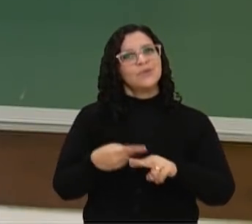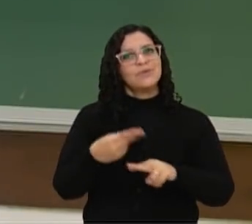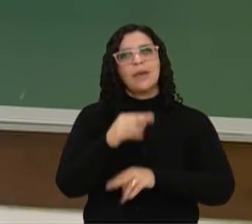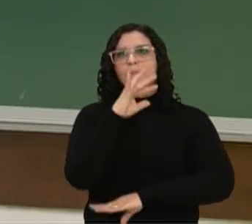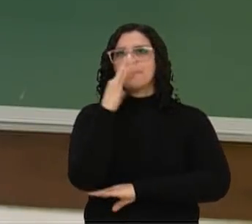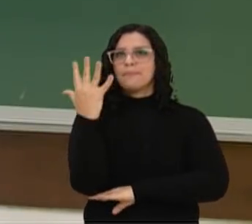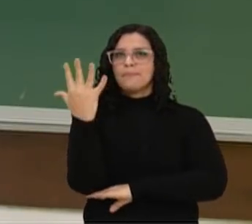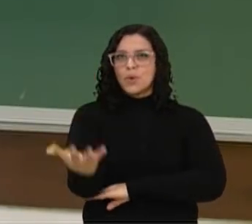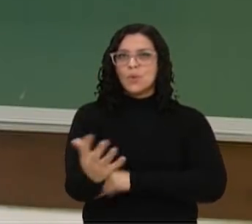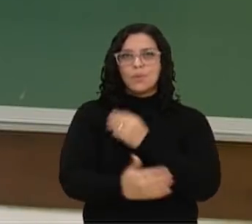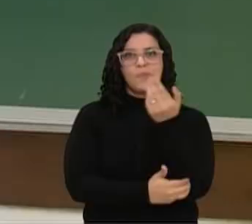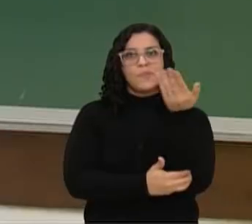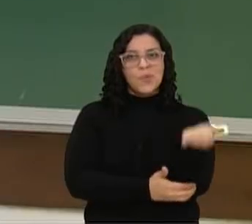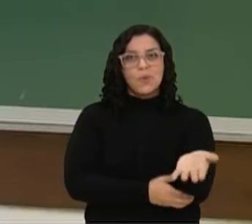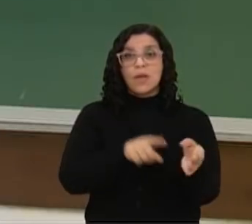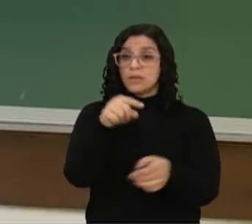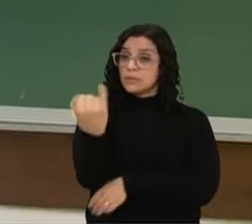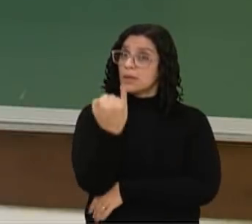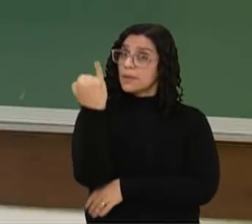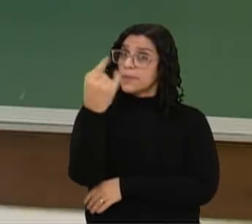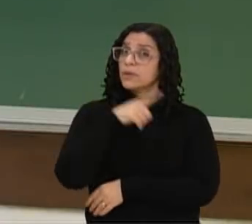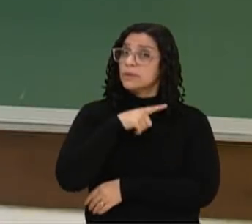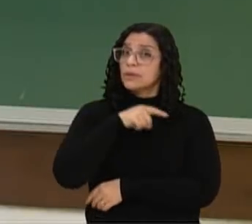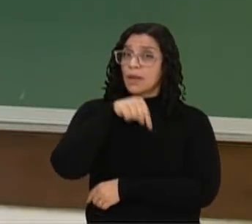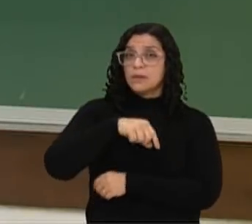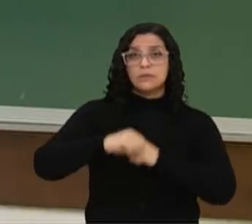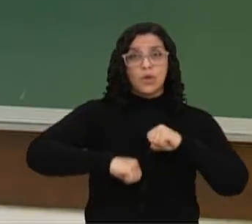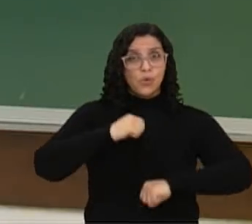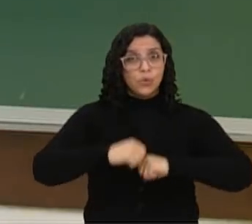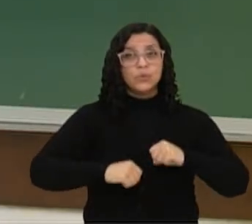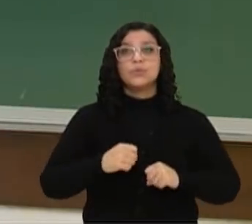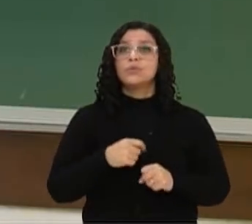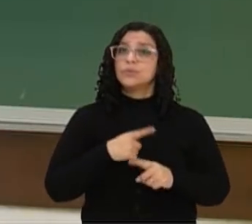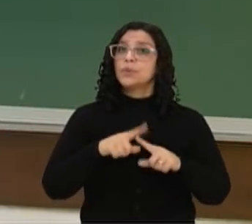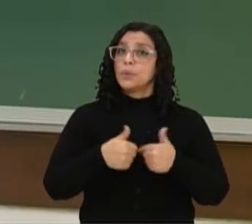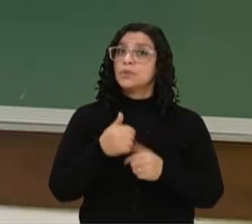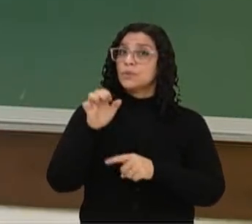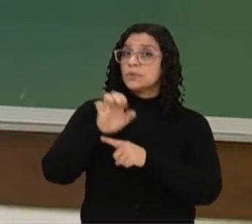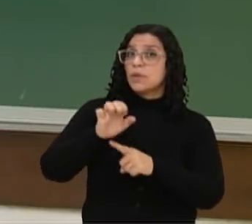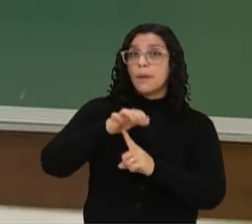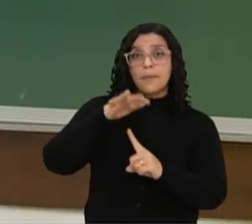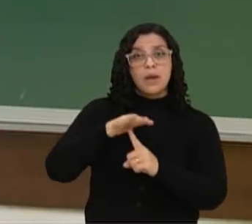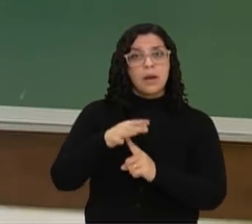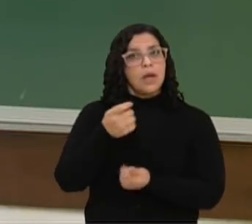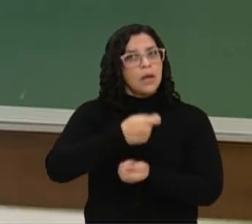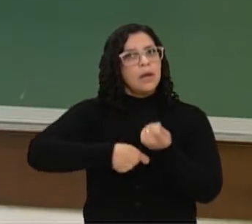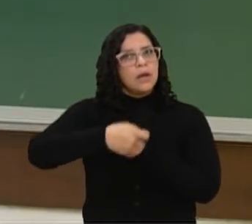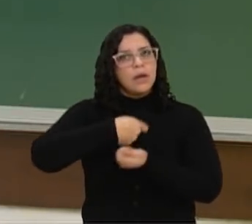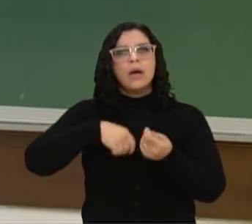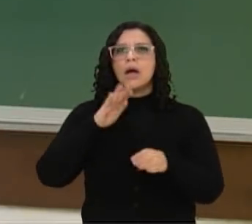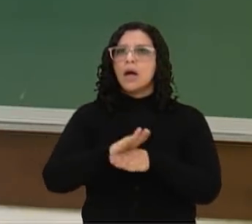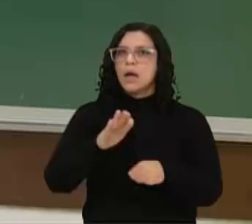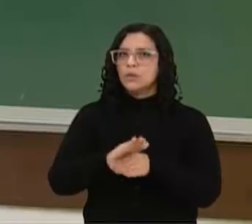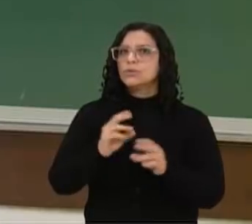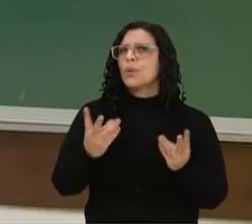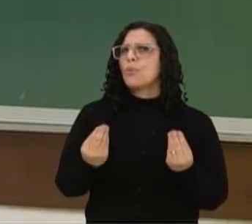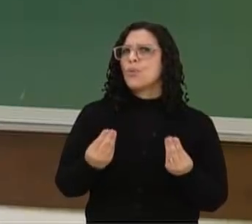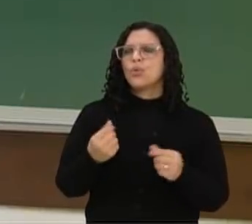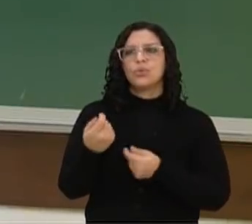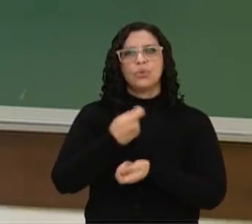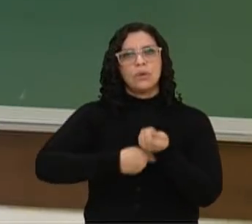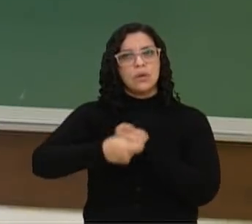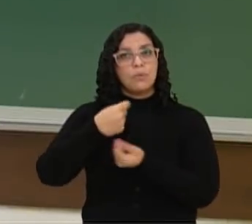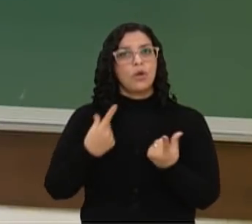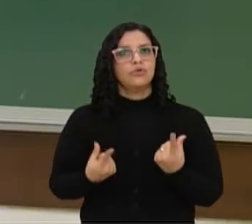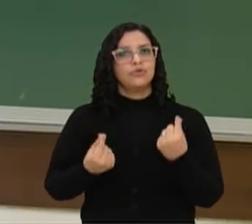setor, portanto, extremamente importante, né? Para o estado, para a economia do estado, para as atividades econômicas